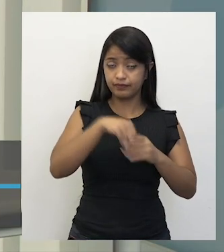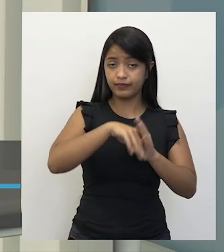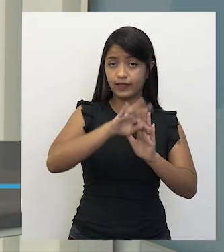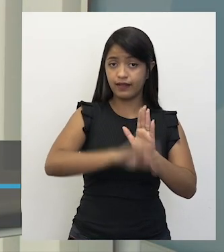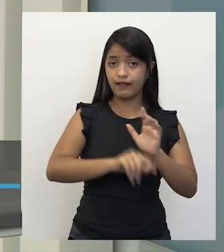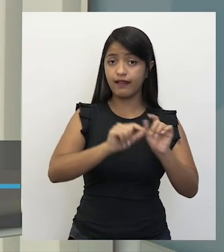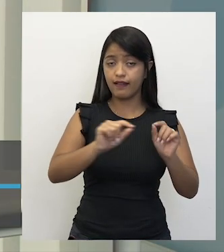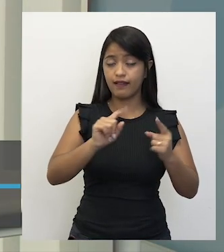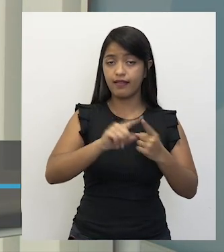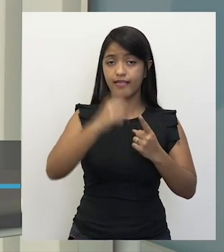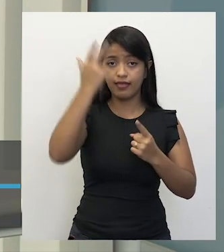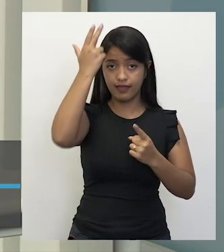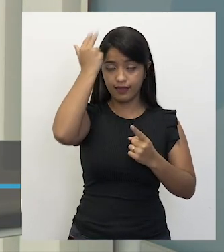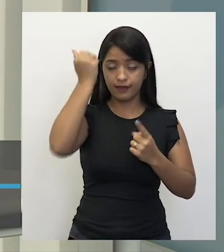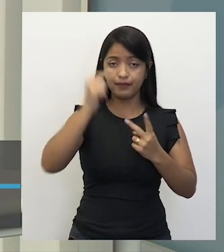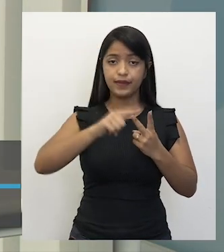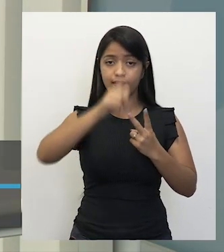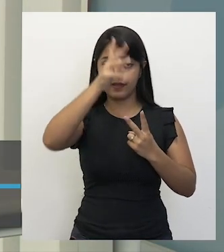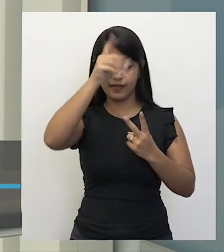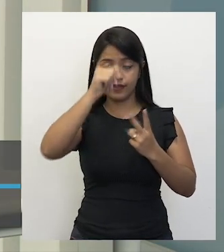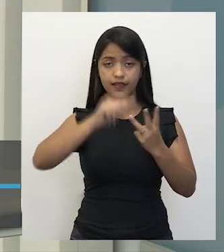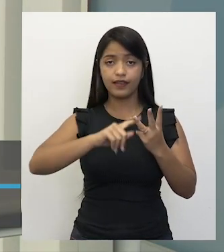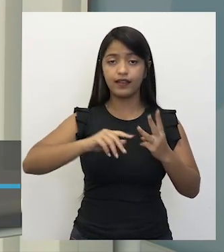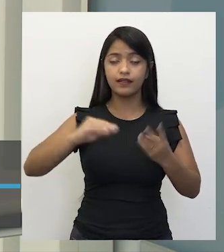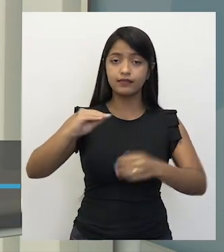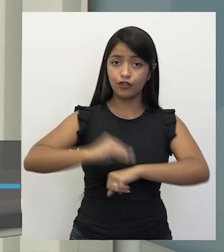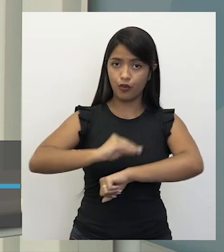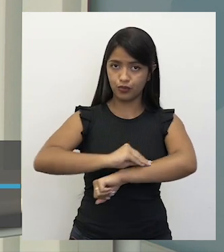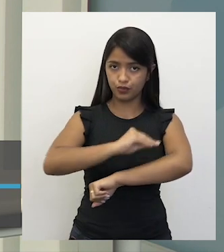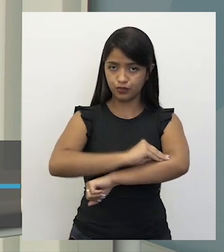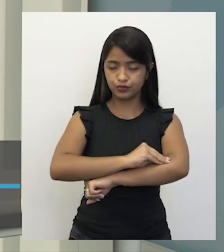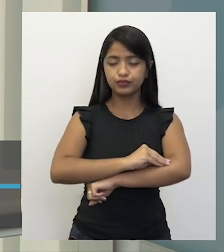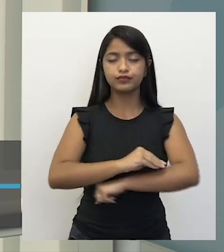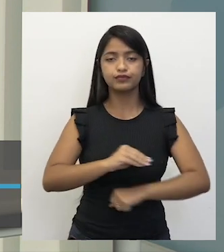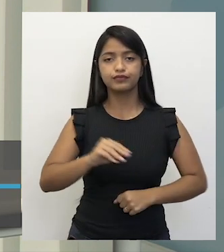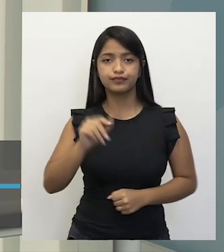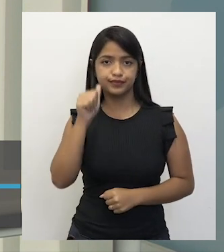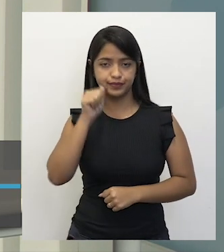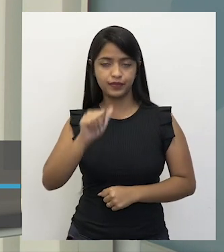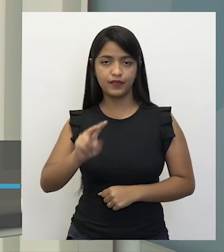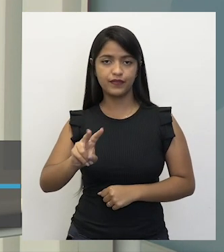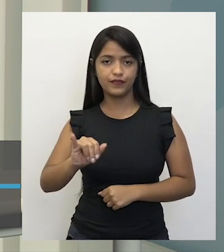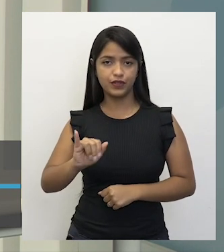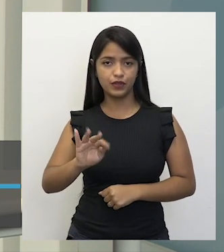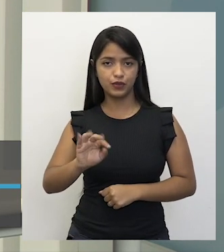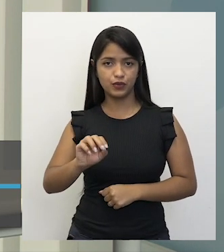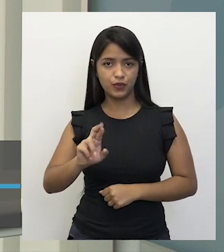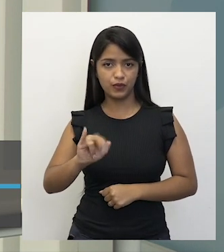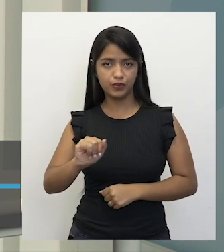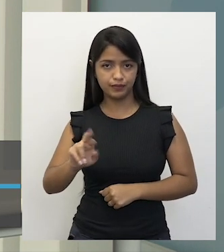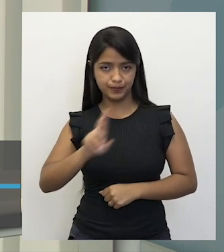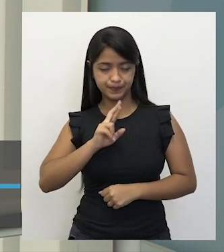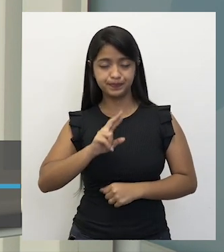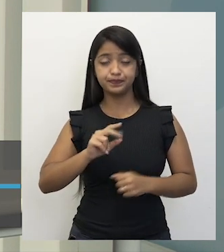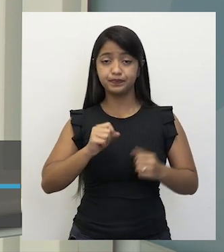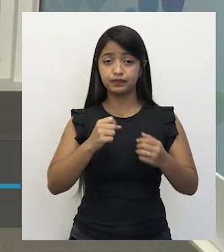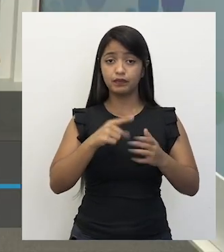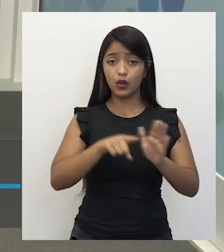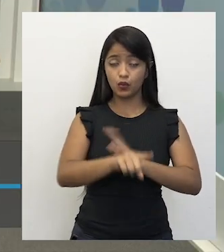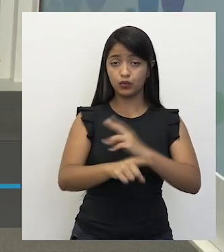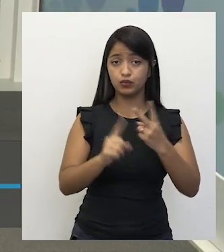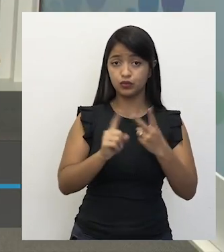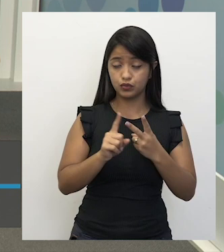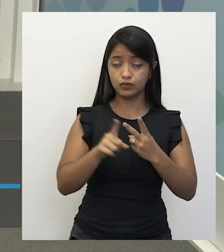e o sapo foi a Victoria que disse. Muito bem. E na questão 2, ela assinalou a letra B. Muito